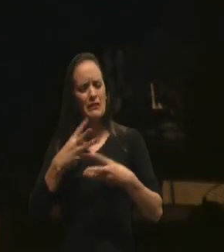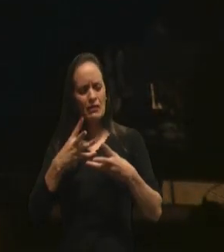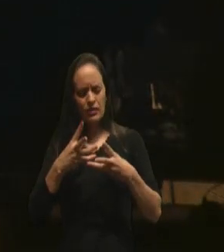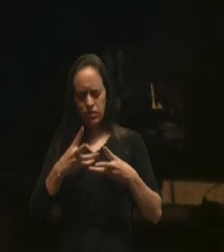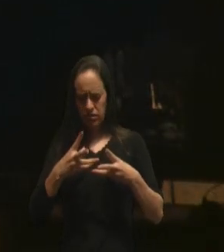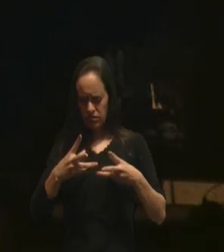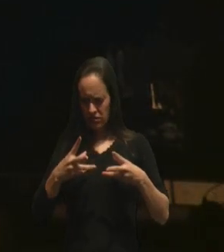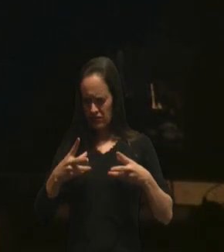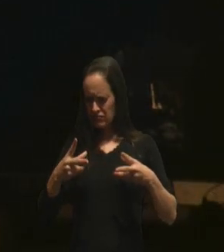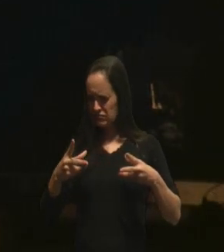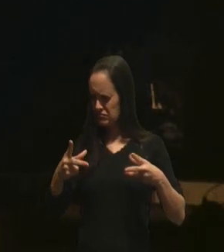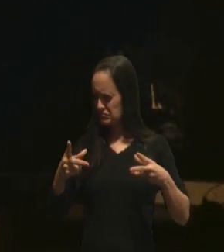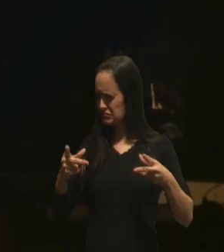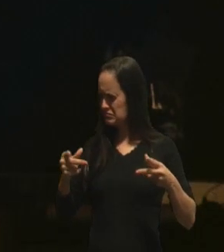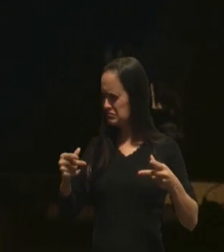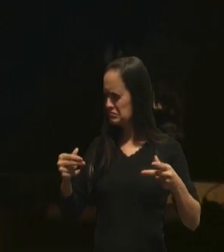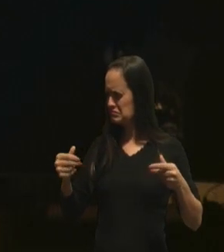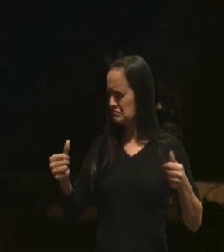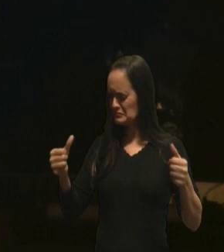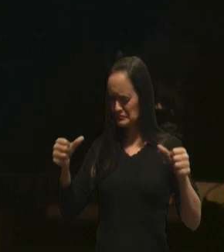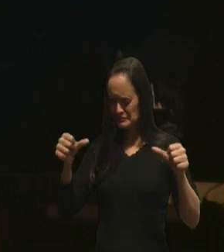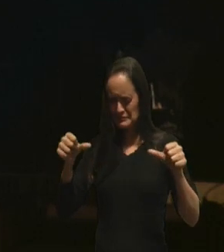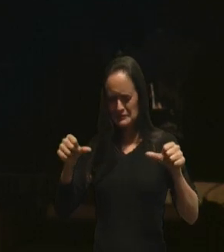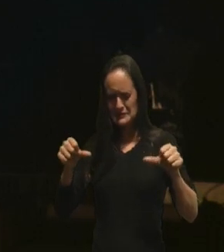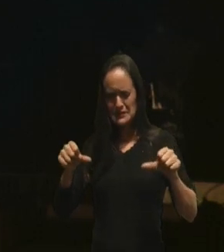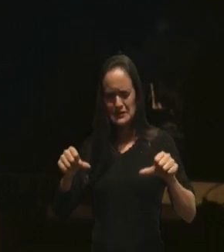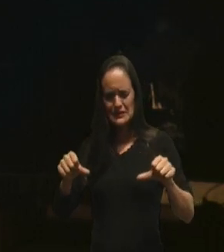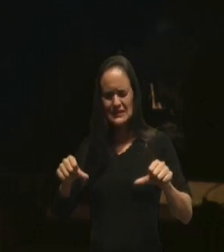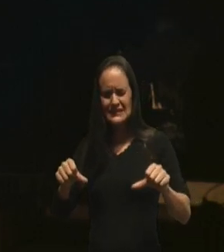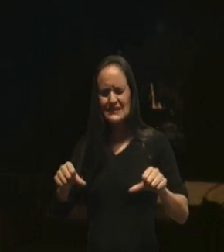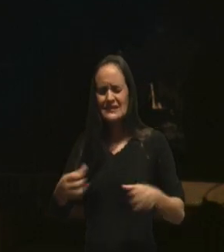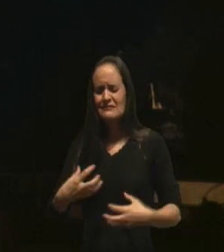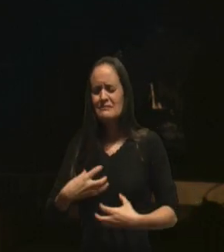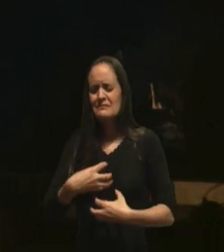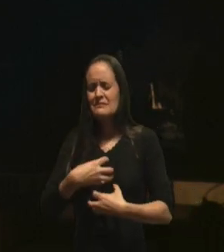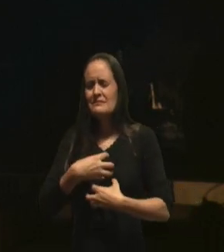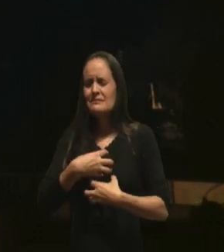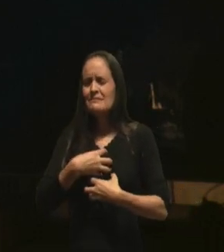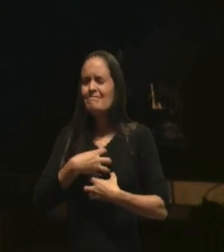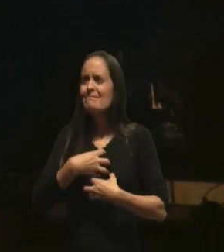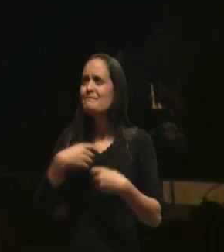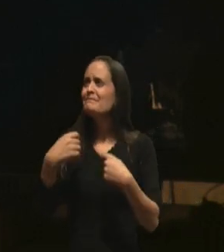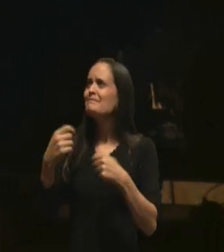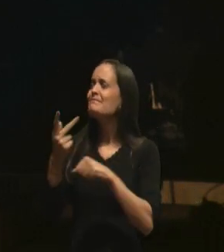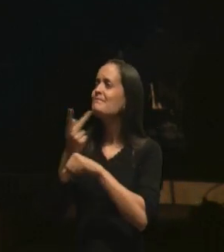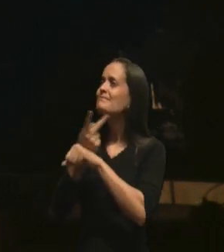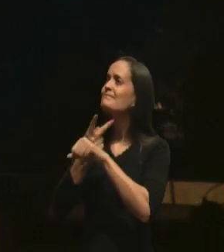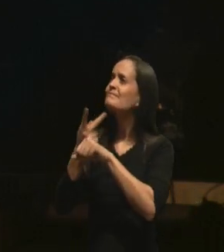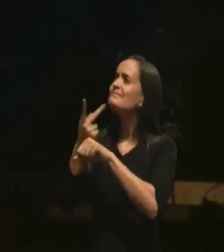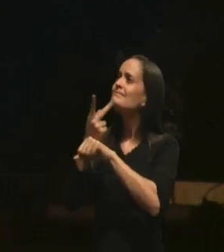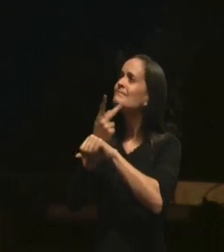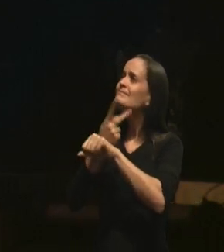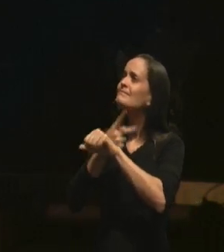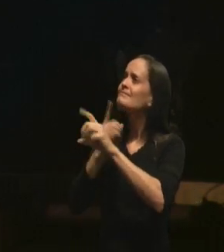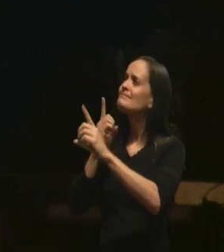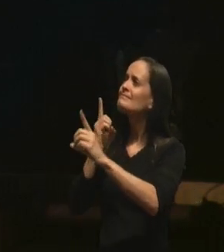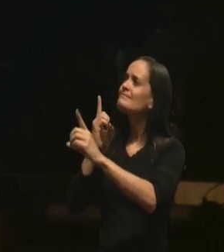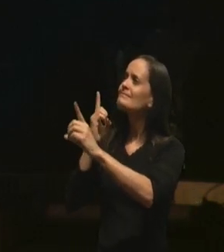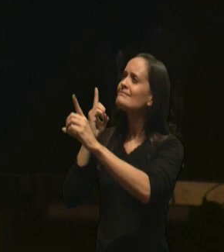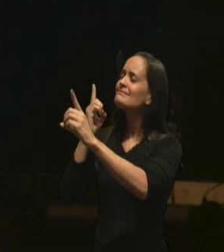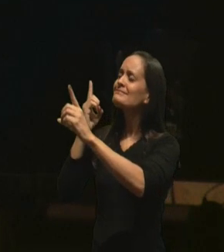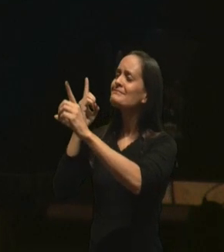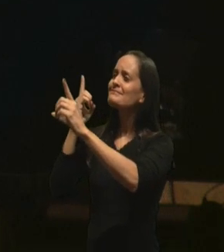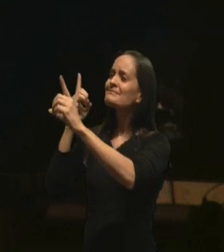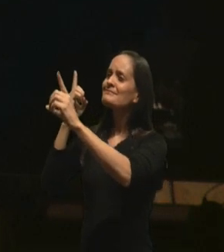vai, tudo se desfaz, e eu me achego a ti.